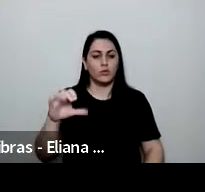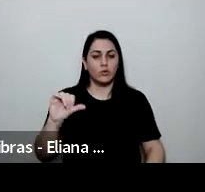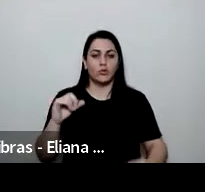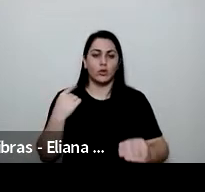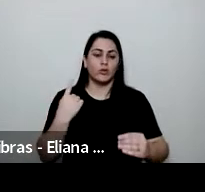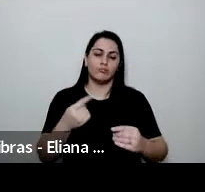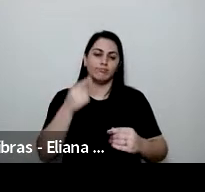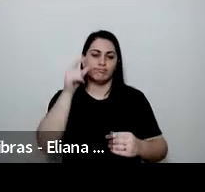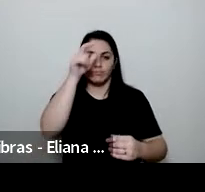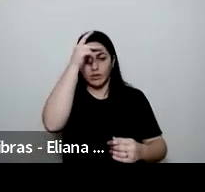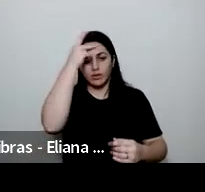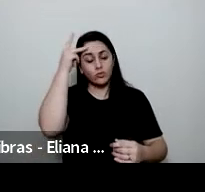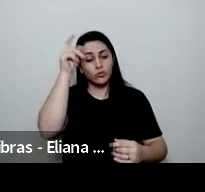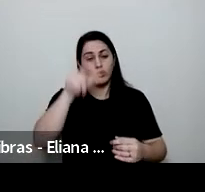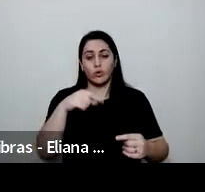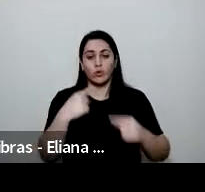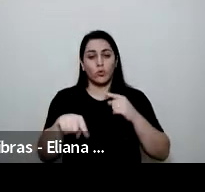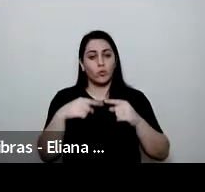condições